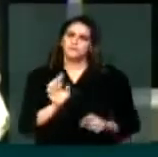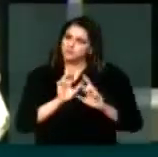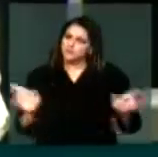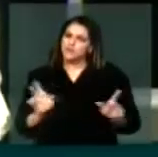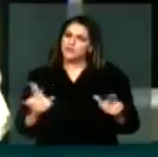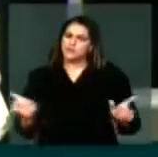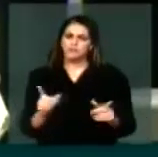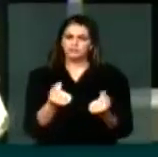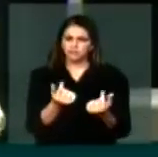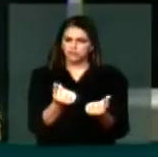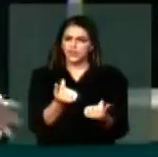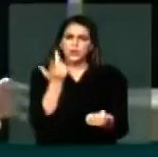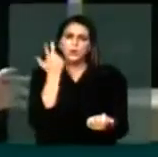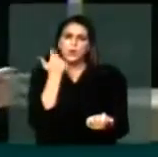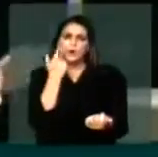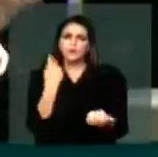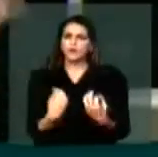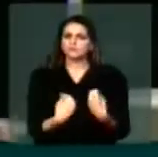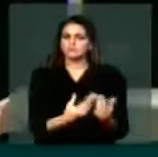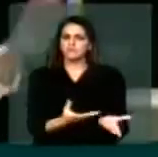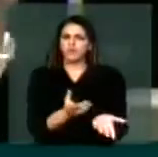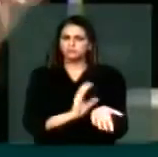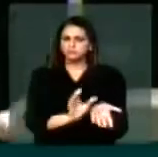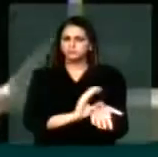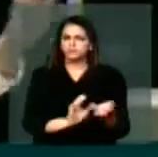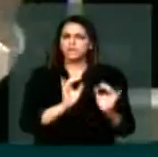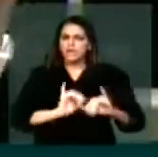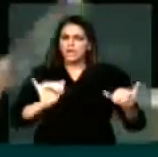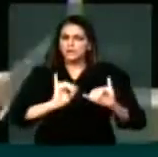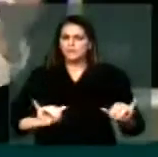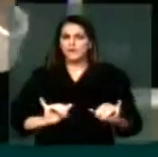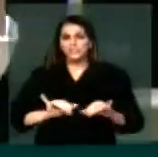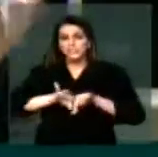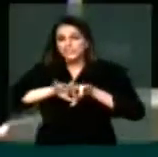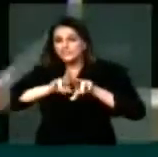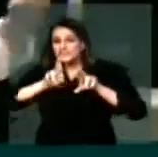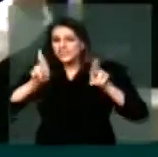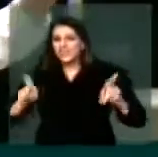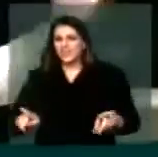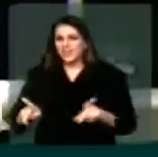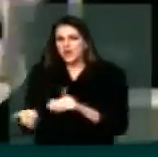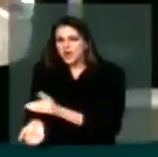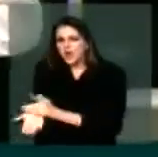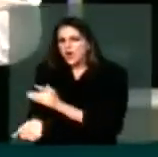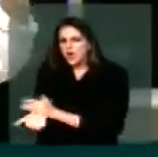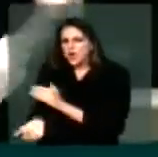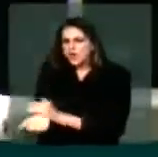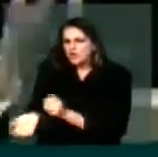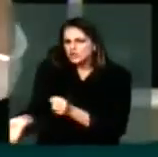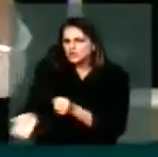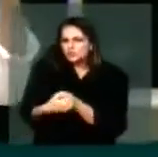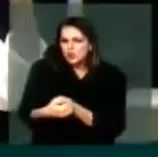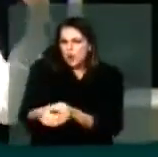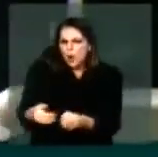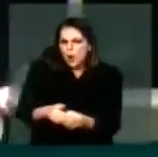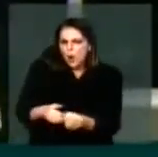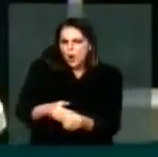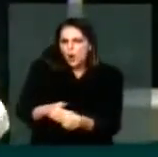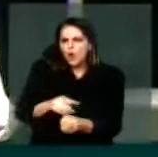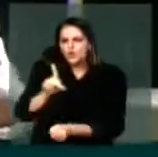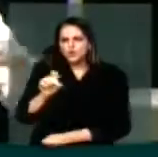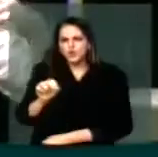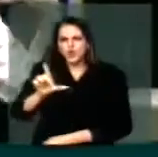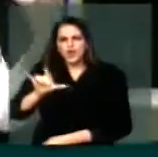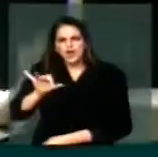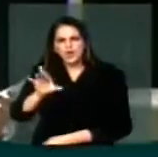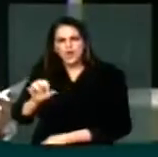dado legalmente numa campanha dos esquemas escusos, ilegais de propina, escondidos, esquentados através de